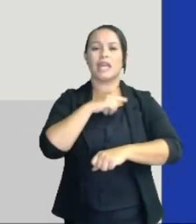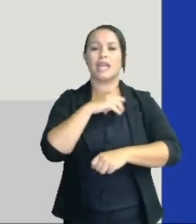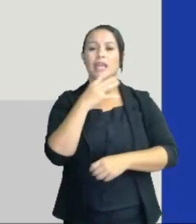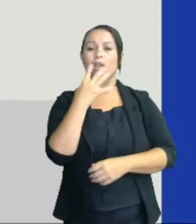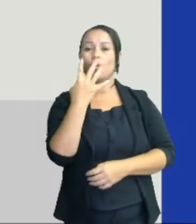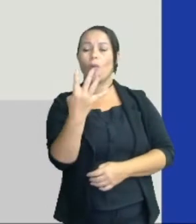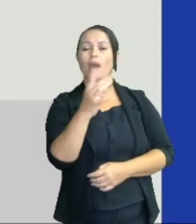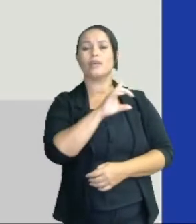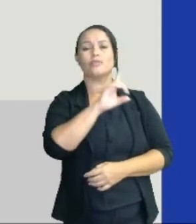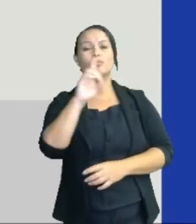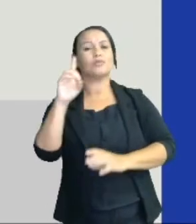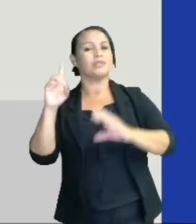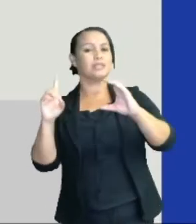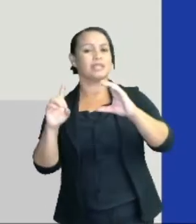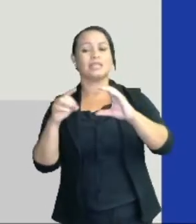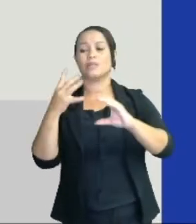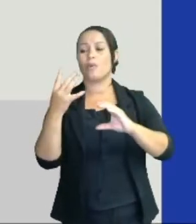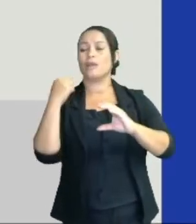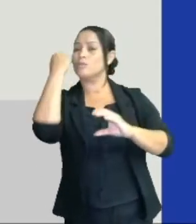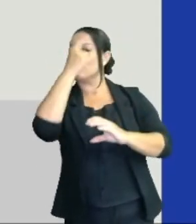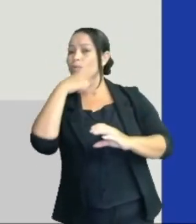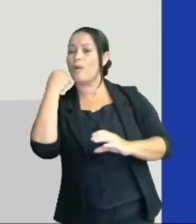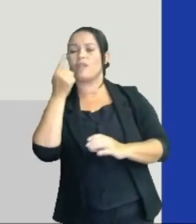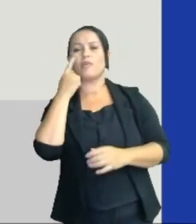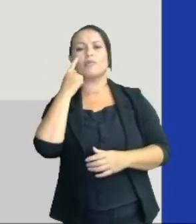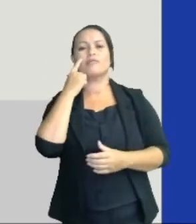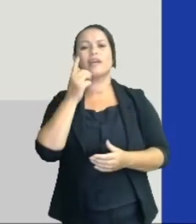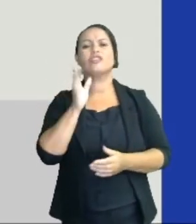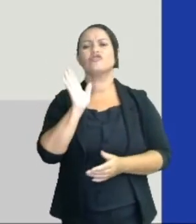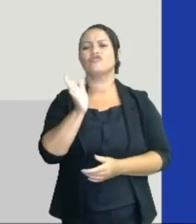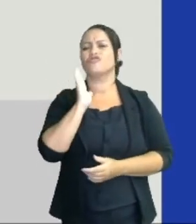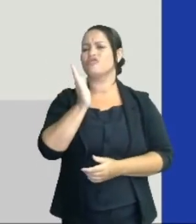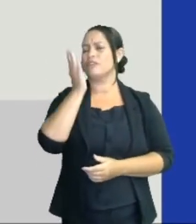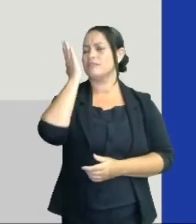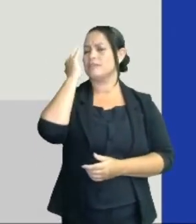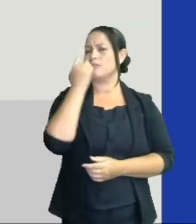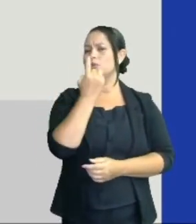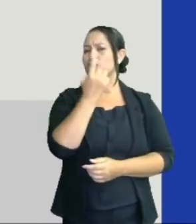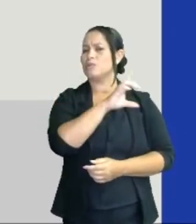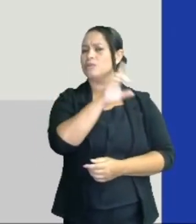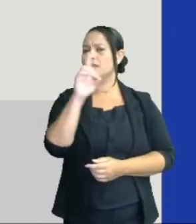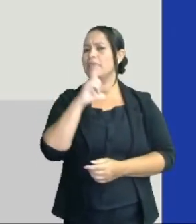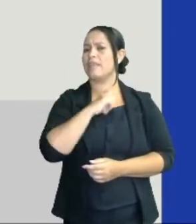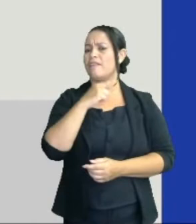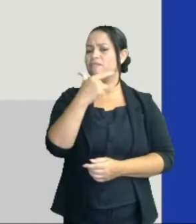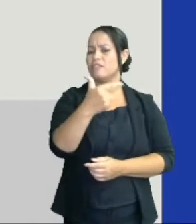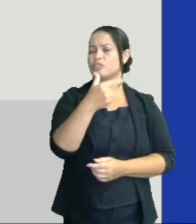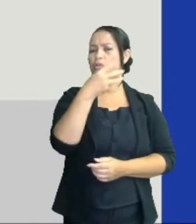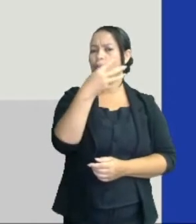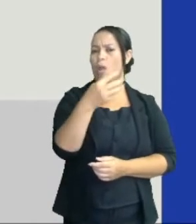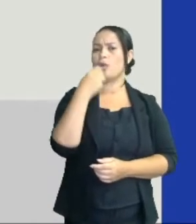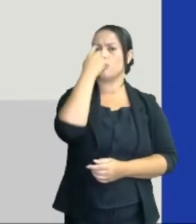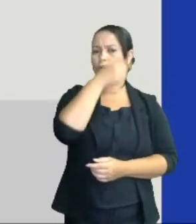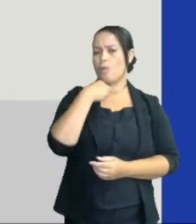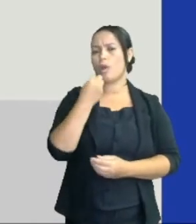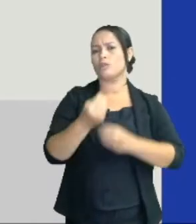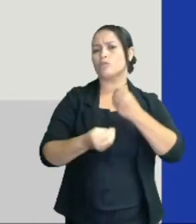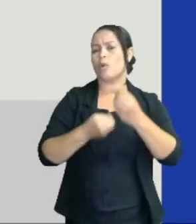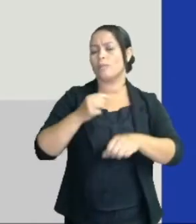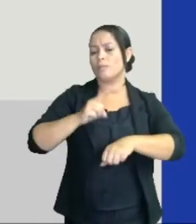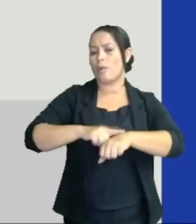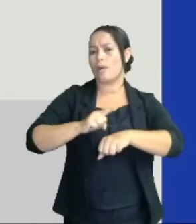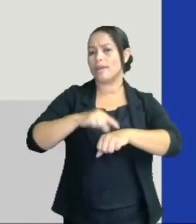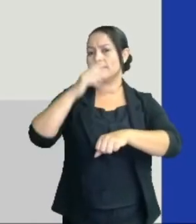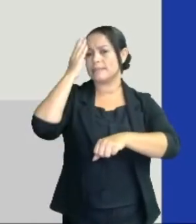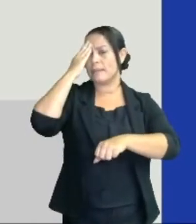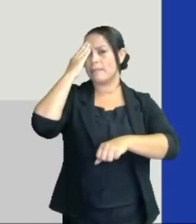e 4 horas. Vamos lá. Vocês já sabem que um dia tem 24 horas. Para eu saber quantas horas